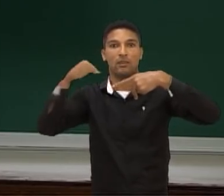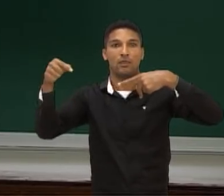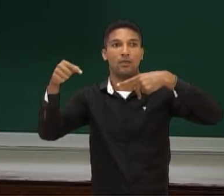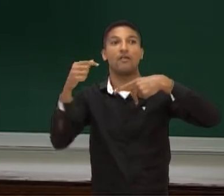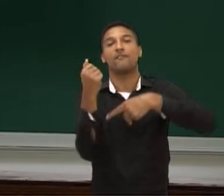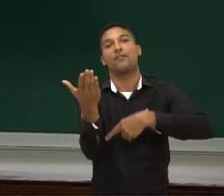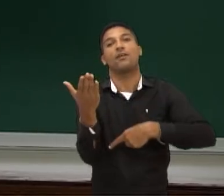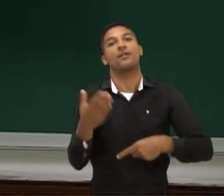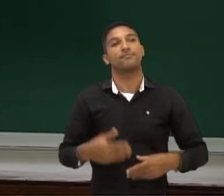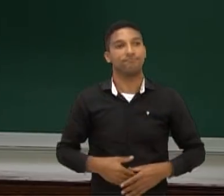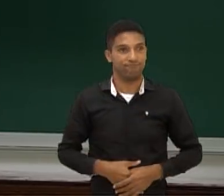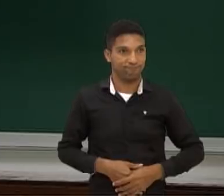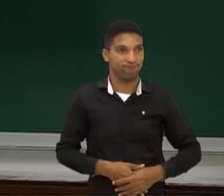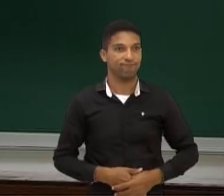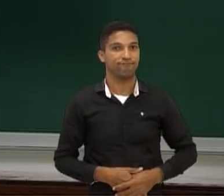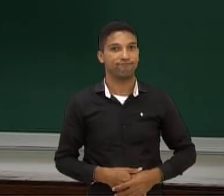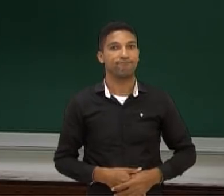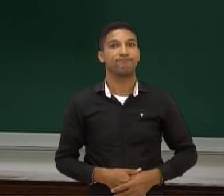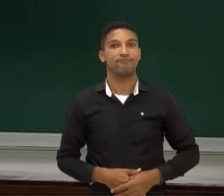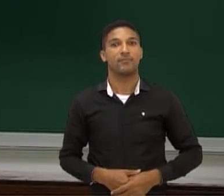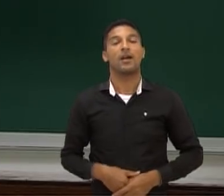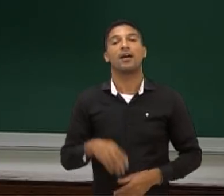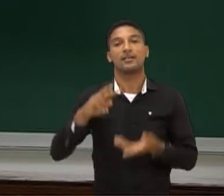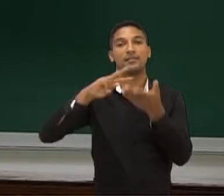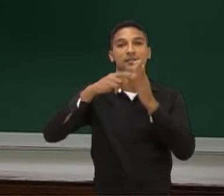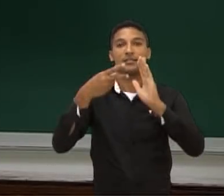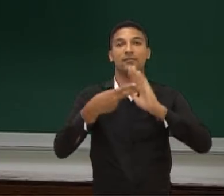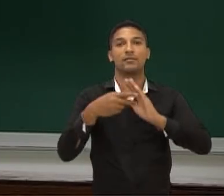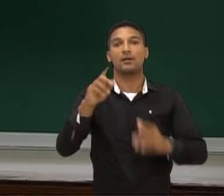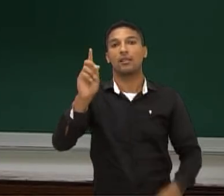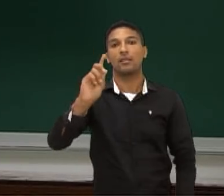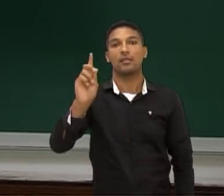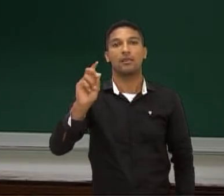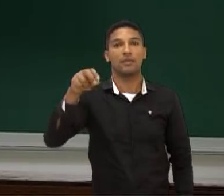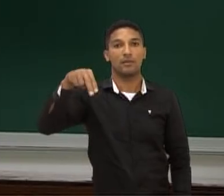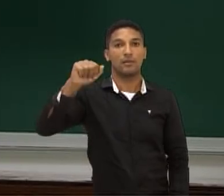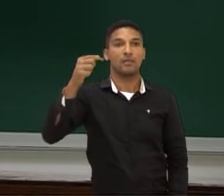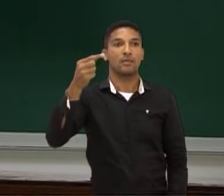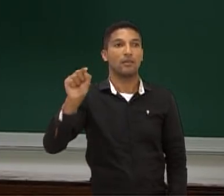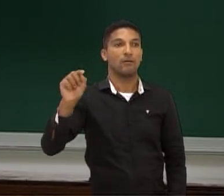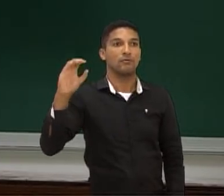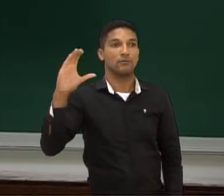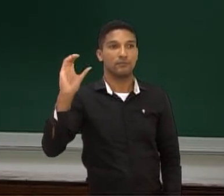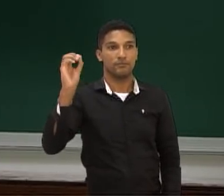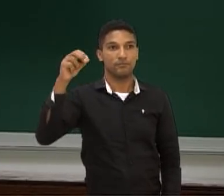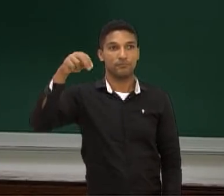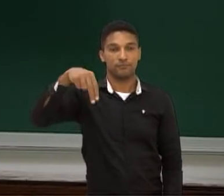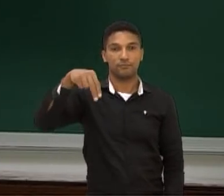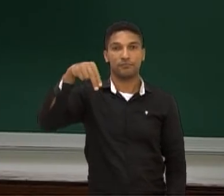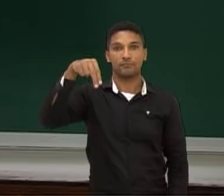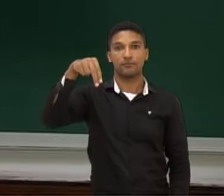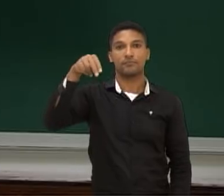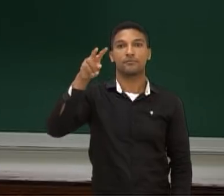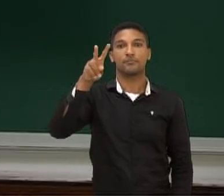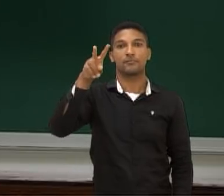fora. E quando isso acontece, ele é não convexo, tá? Perceba que ela partiu daqui desse pedacinho